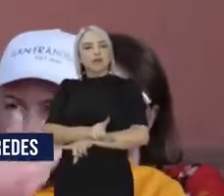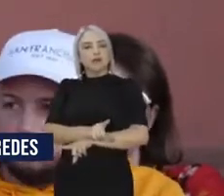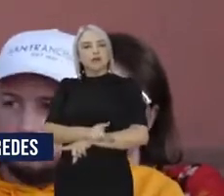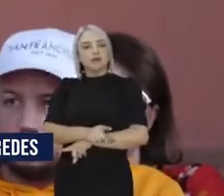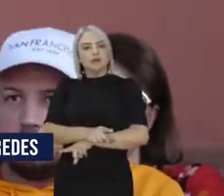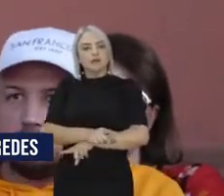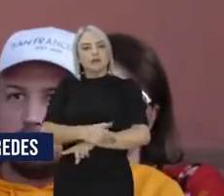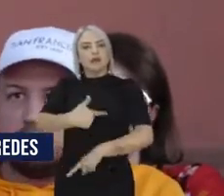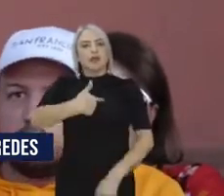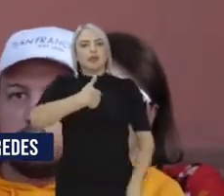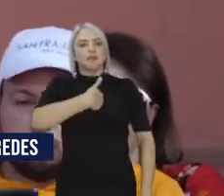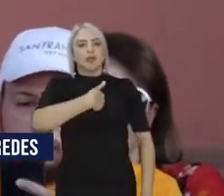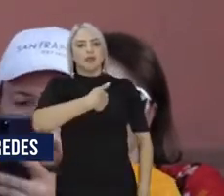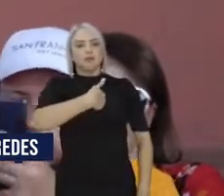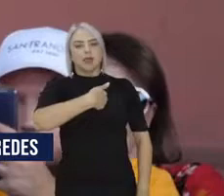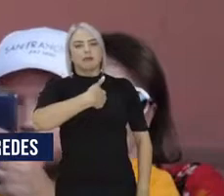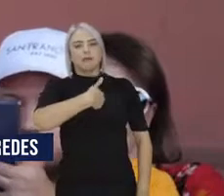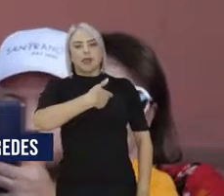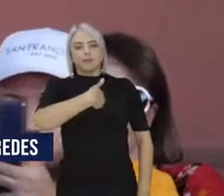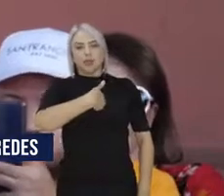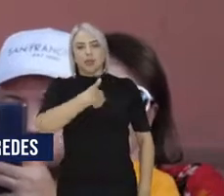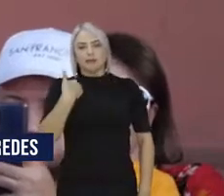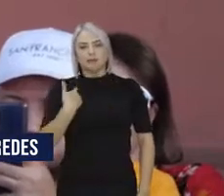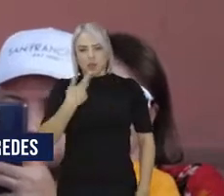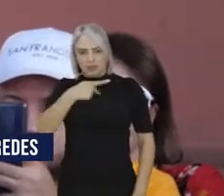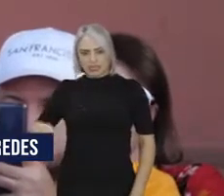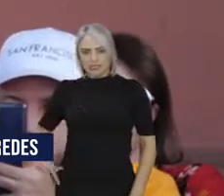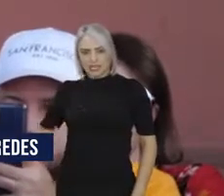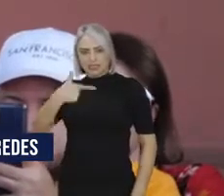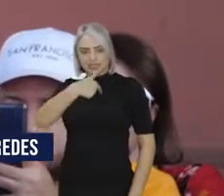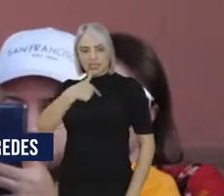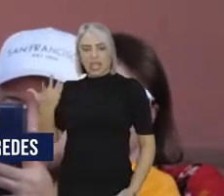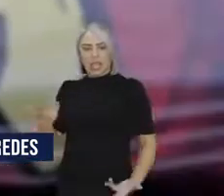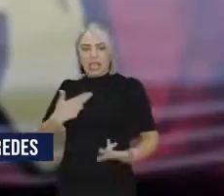de Revolução Constitucionalista de 32.